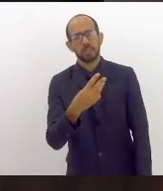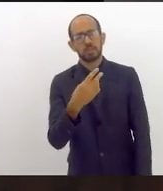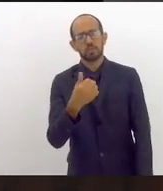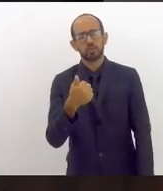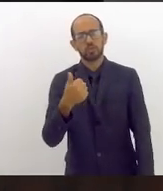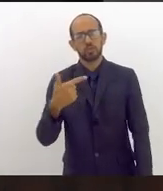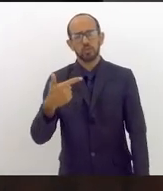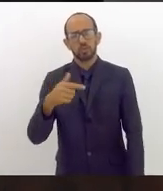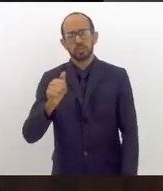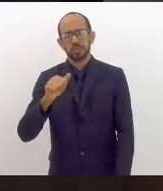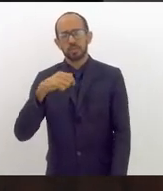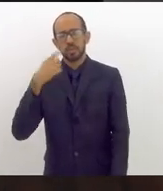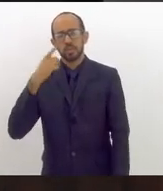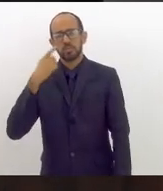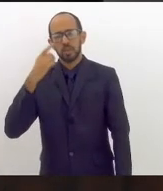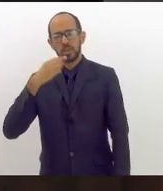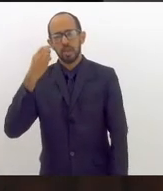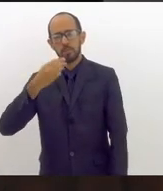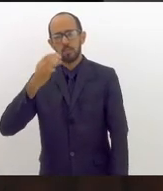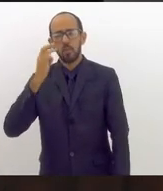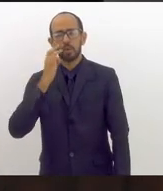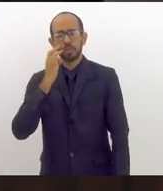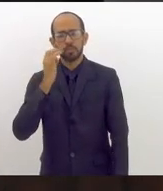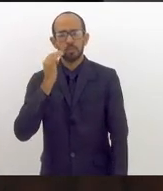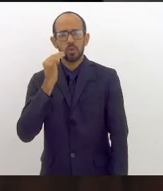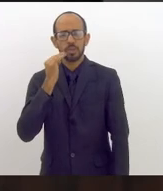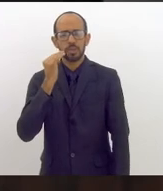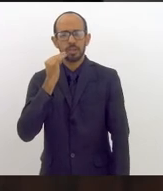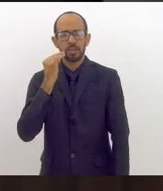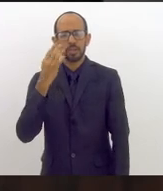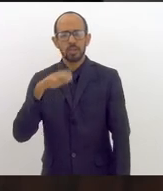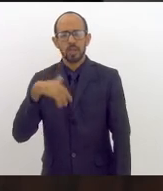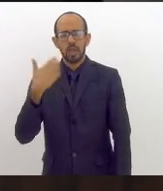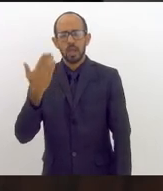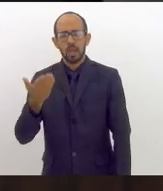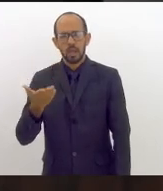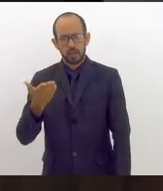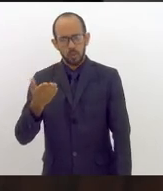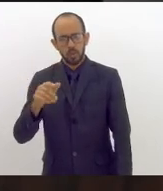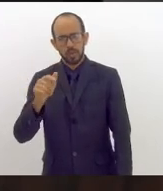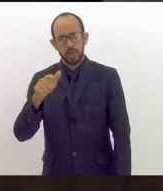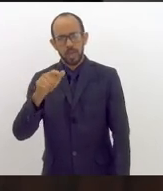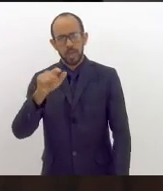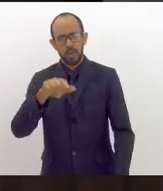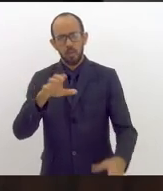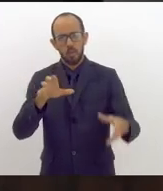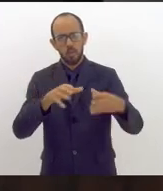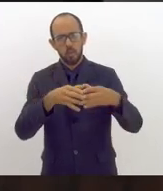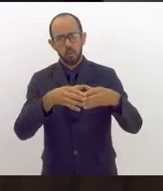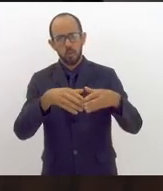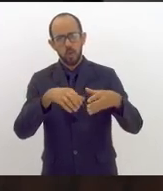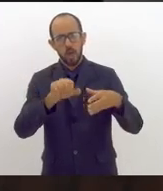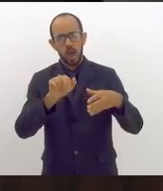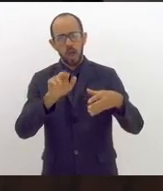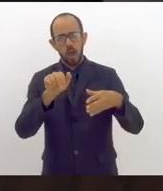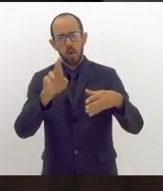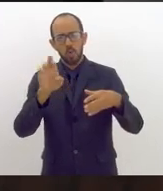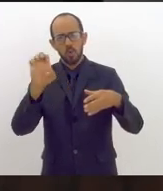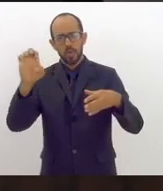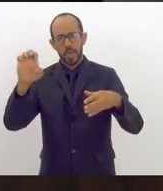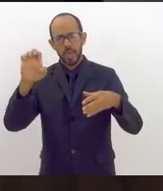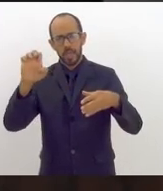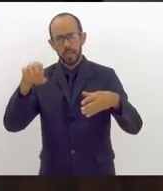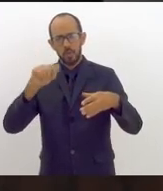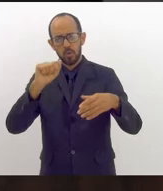Mônica Francisco que declara o grupo como Patrimônio Histórico cultural e material do Estado do Rio de